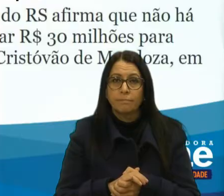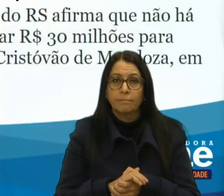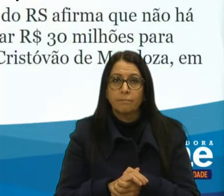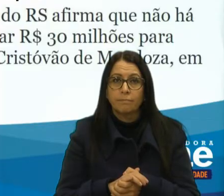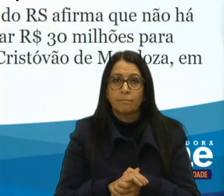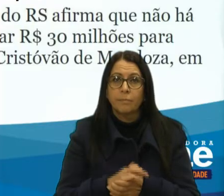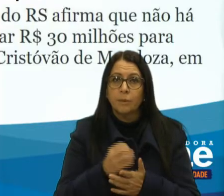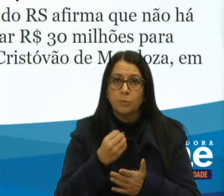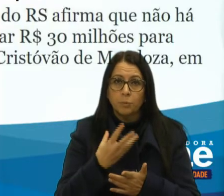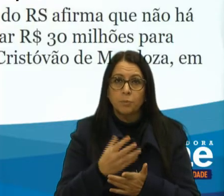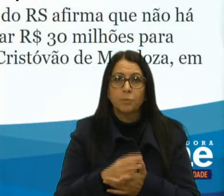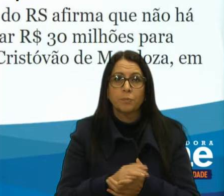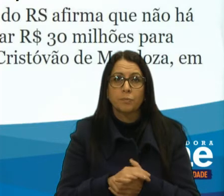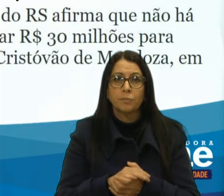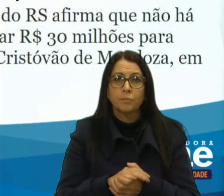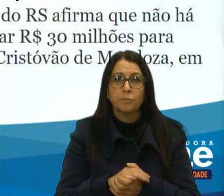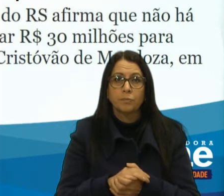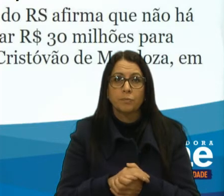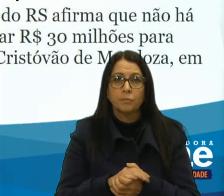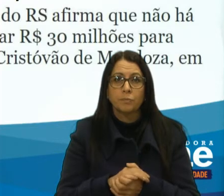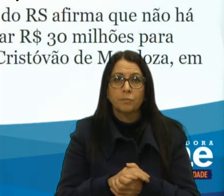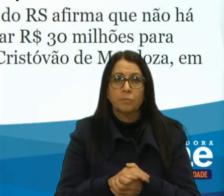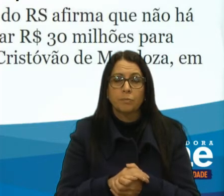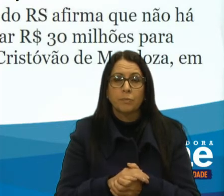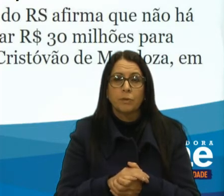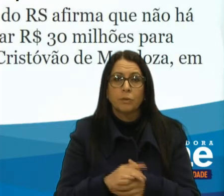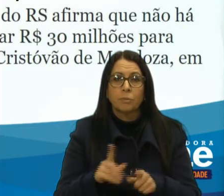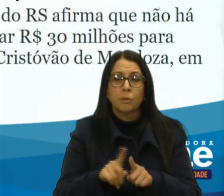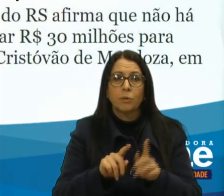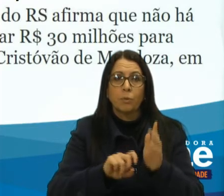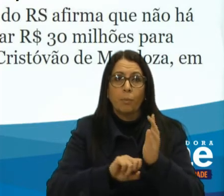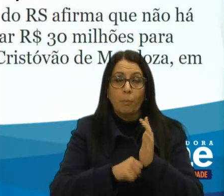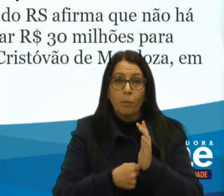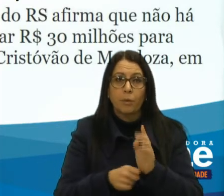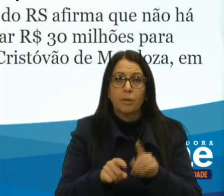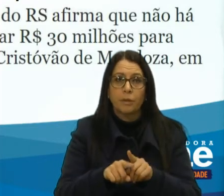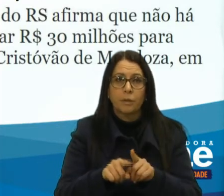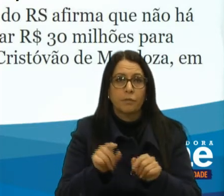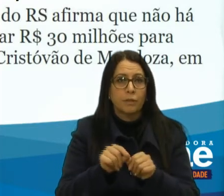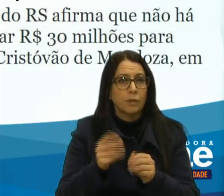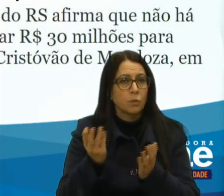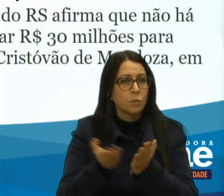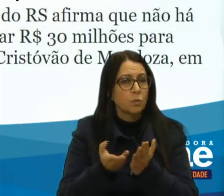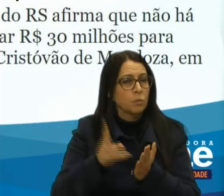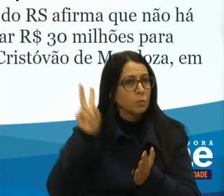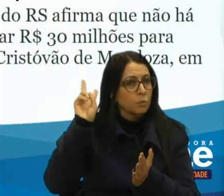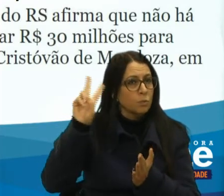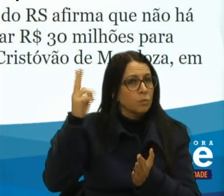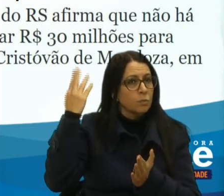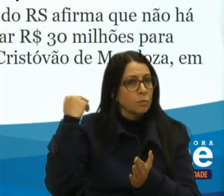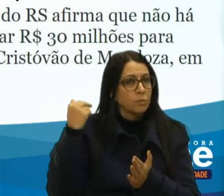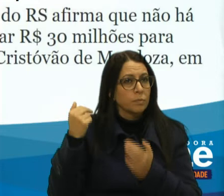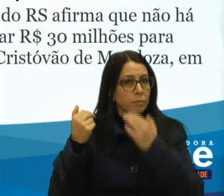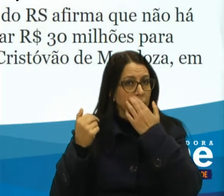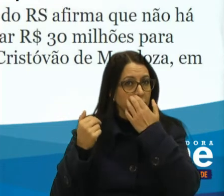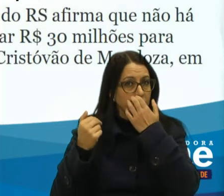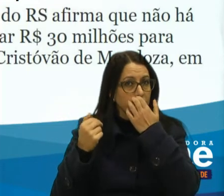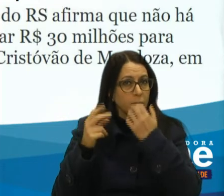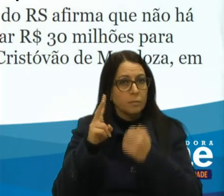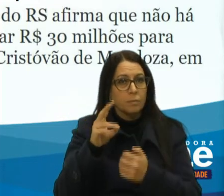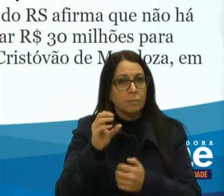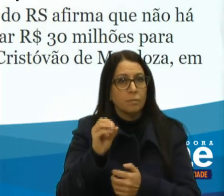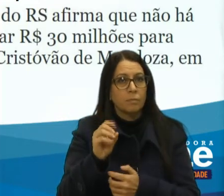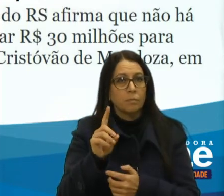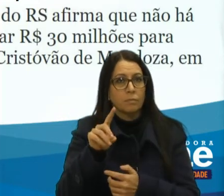Bom, além da interdição, a gente fazendo um histórico, em 2012,